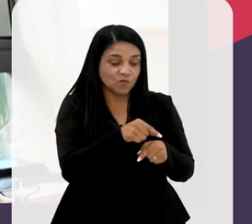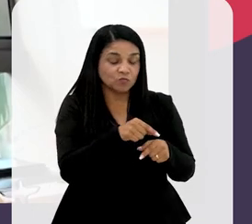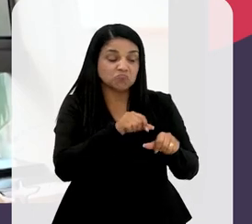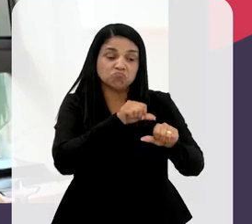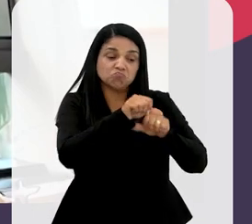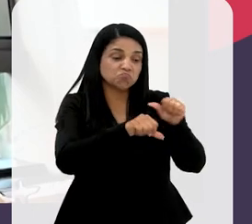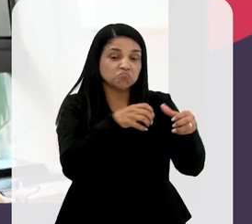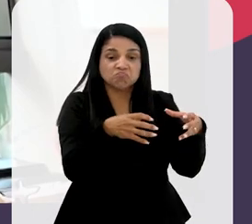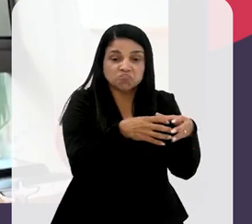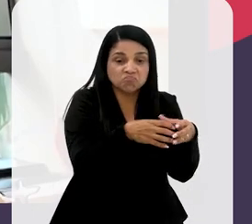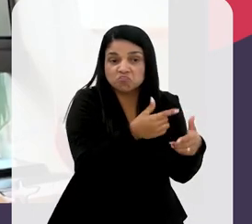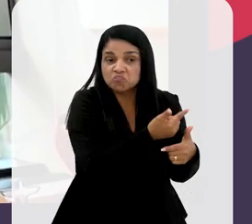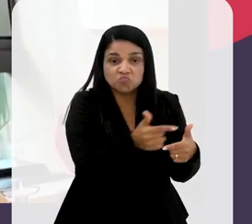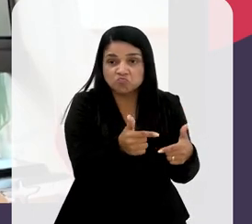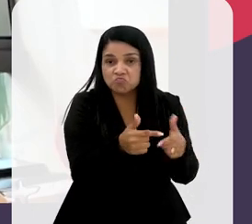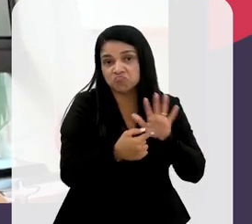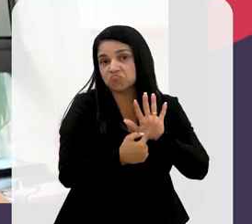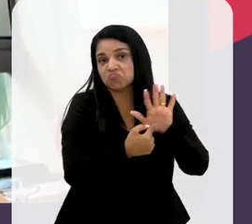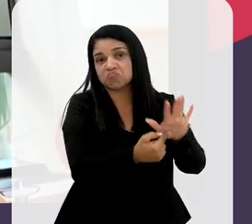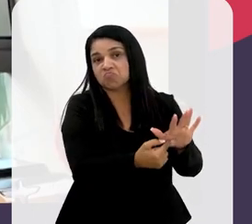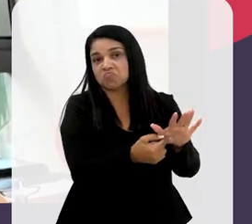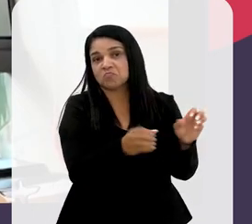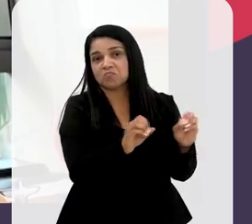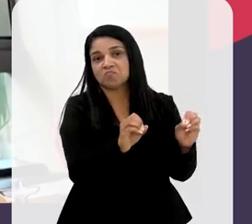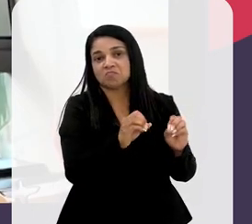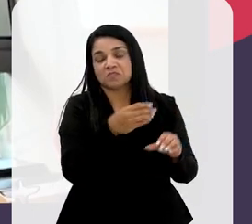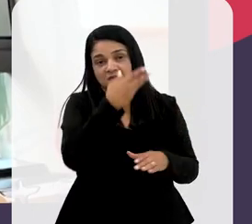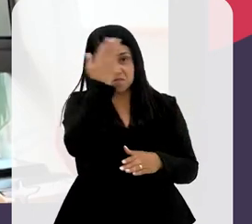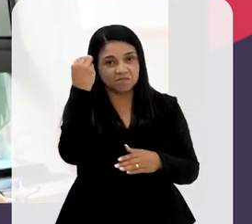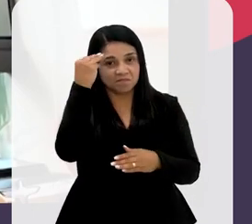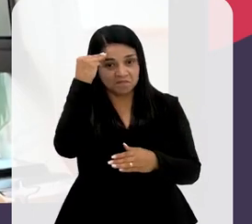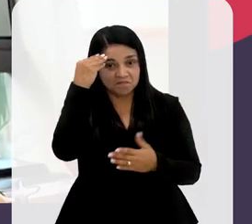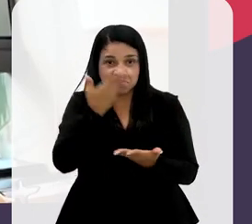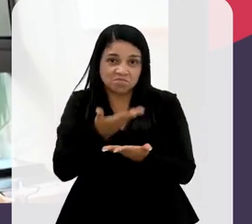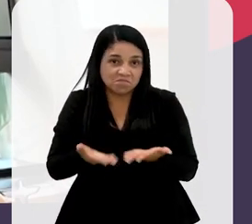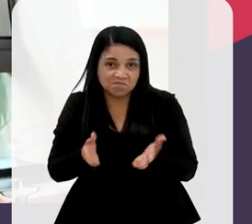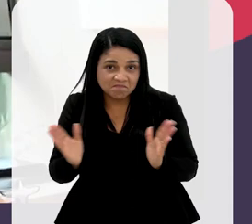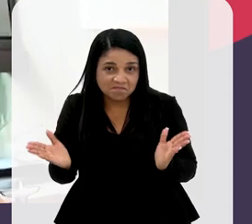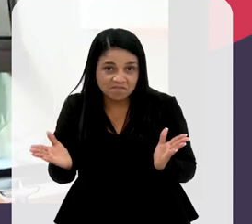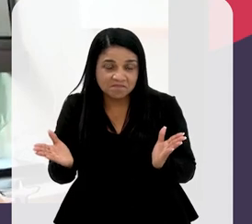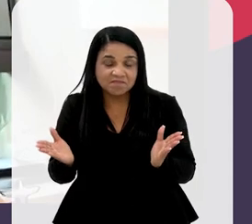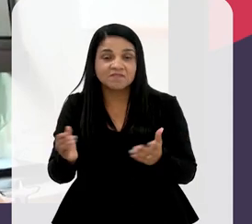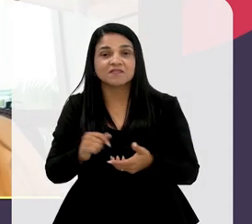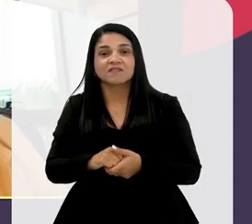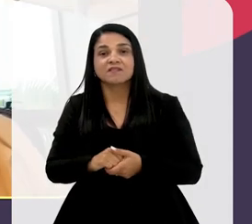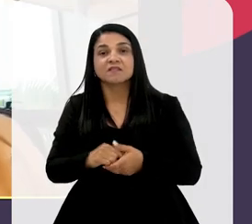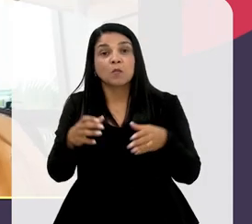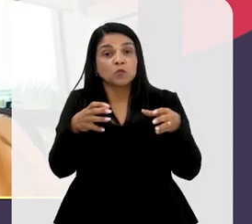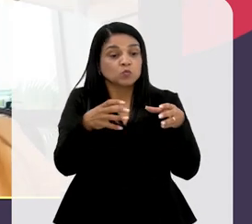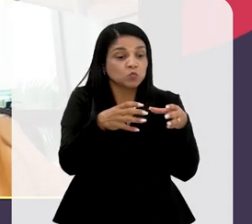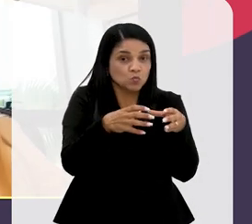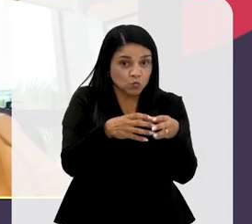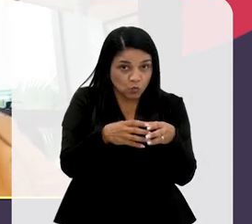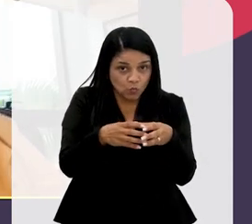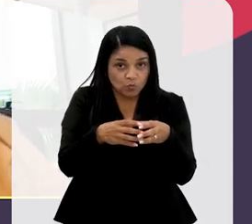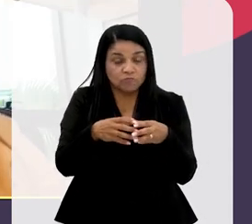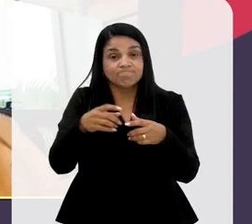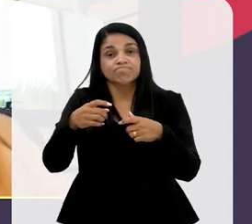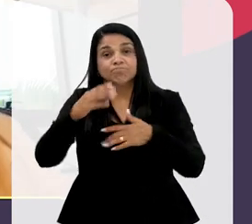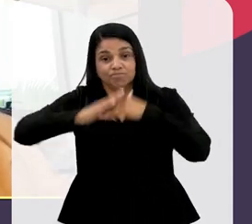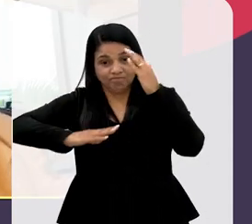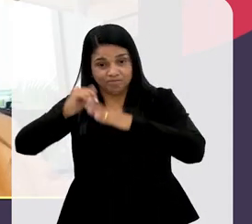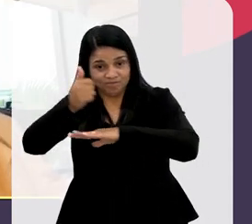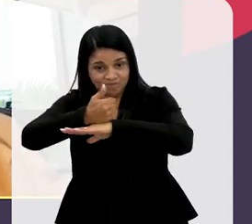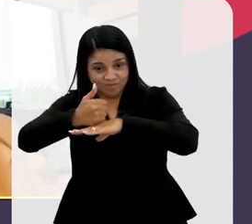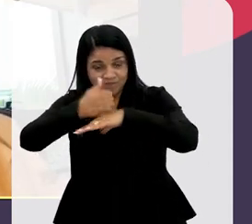geneticamente suscetível para essa alteração, não apresentava, alteração de memória na COVID leve. E aí, nós temos um